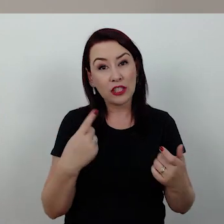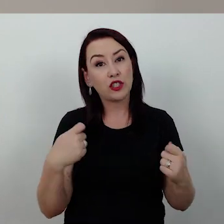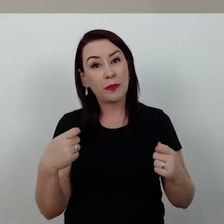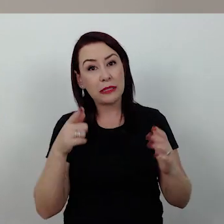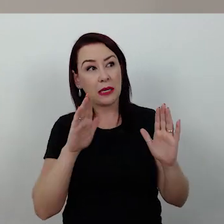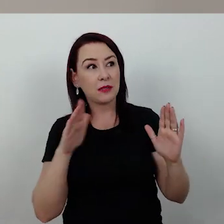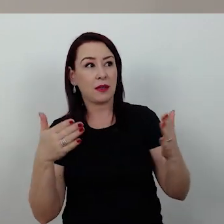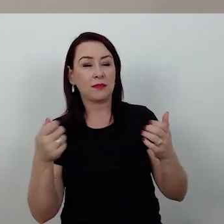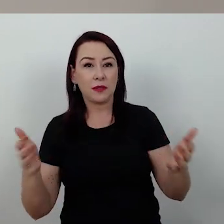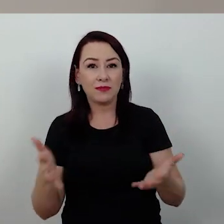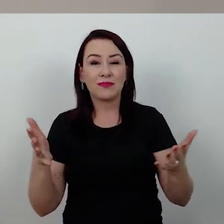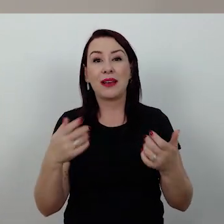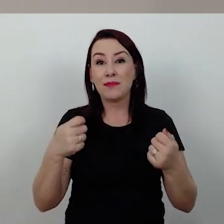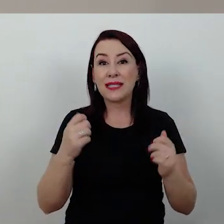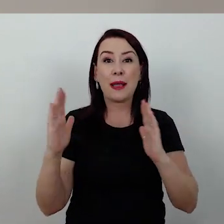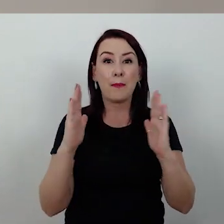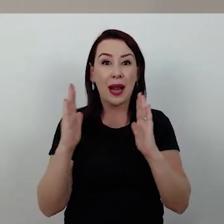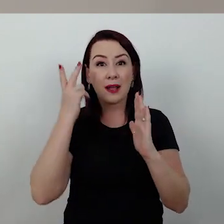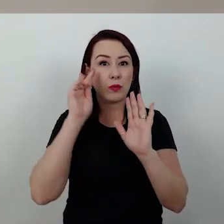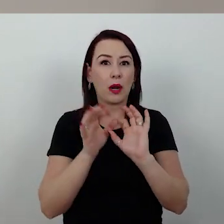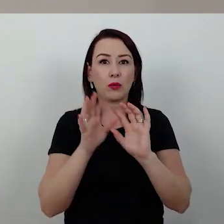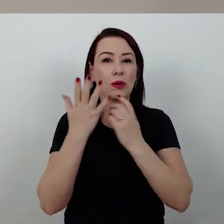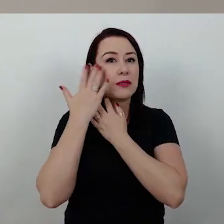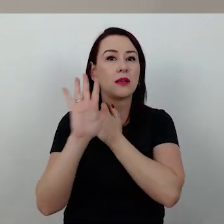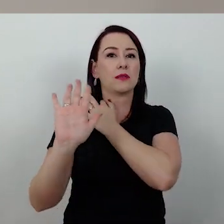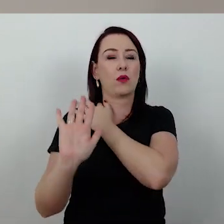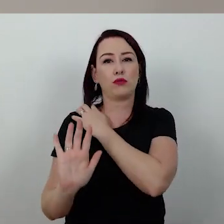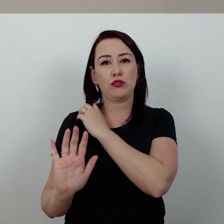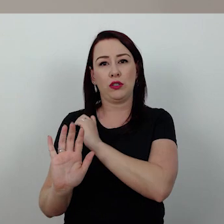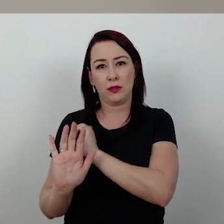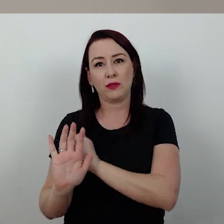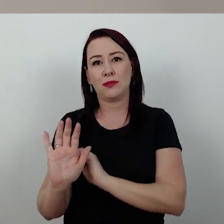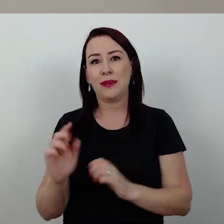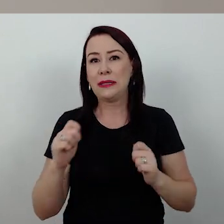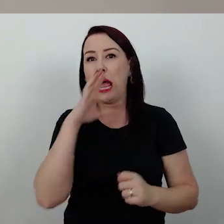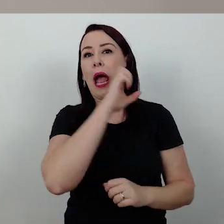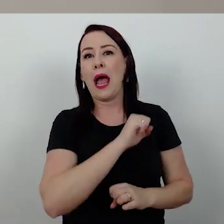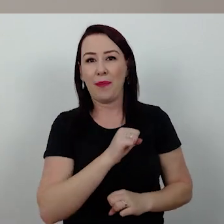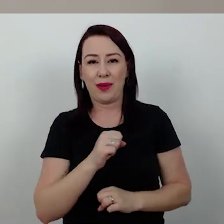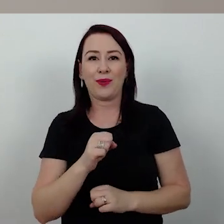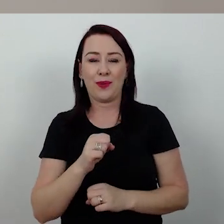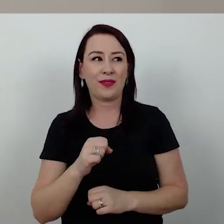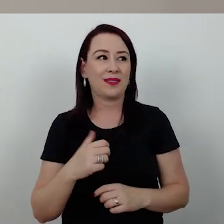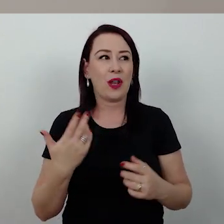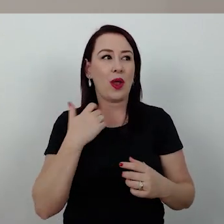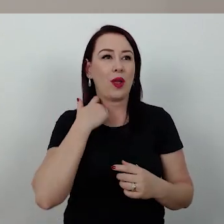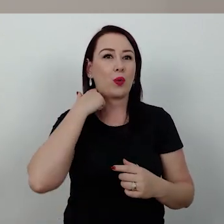Então, se a gente vai para esse lugar, então, a gente está falando de prazos de 5 dias. Então, não dá para a gente